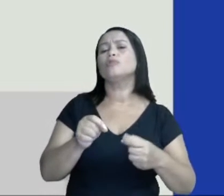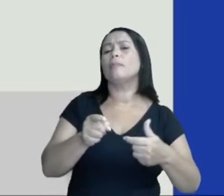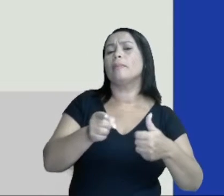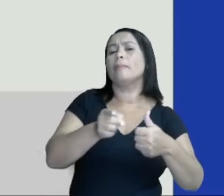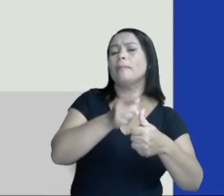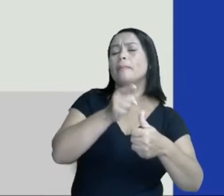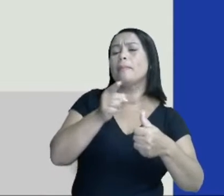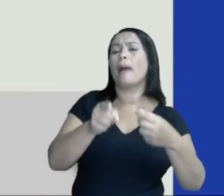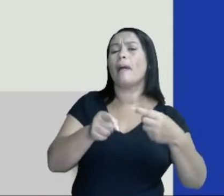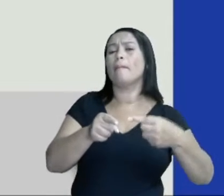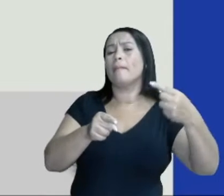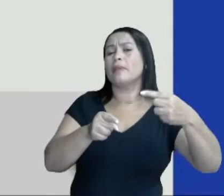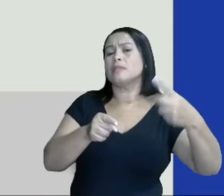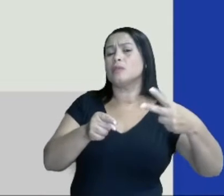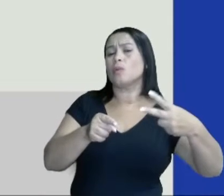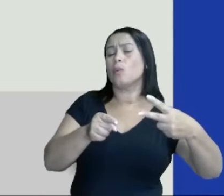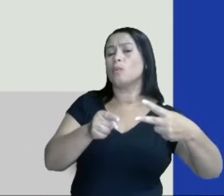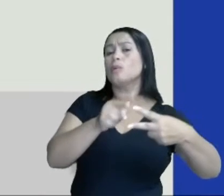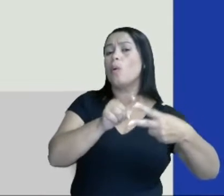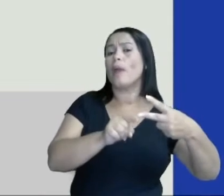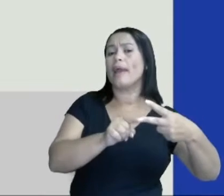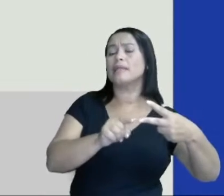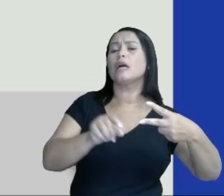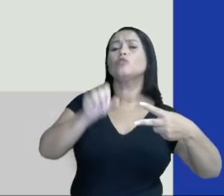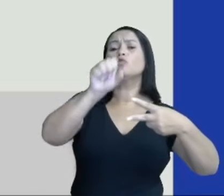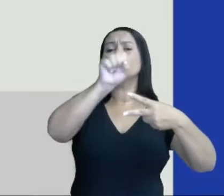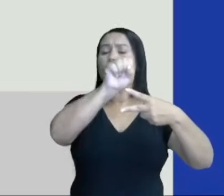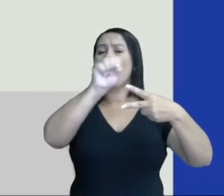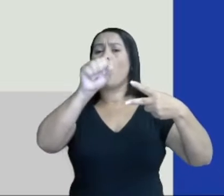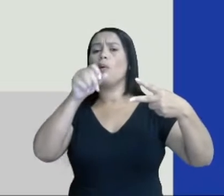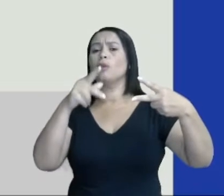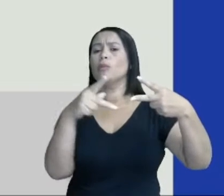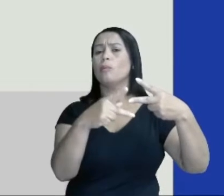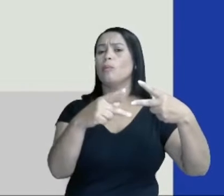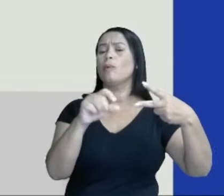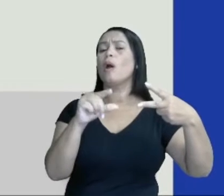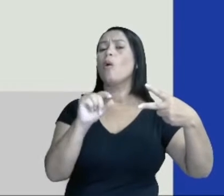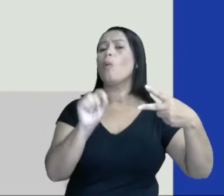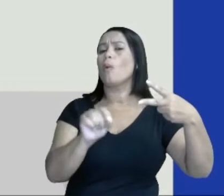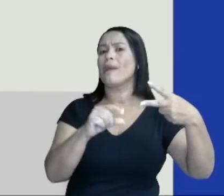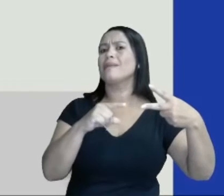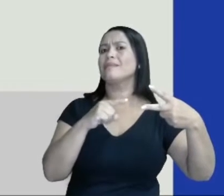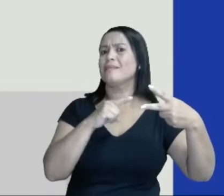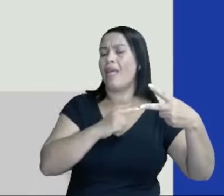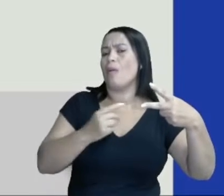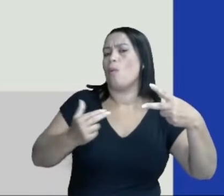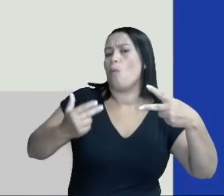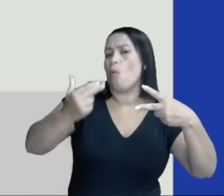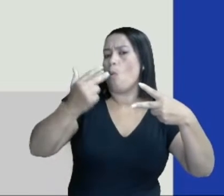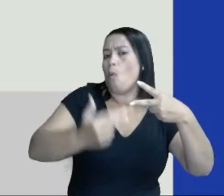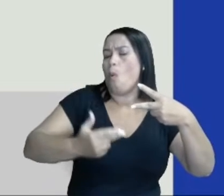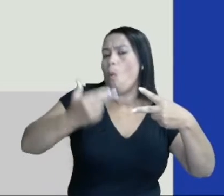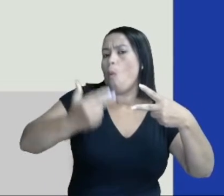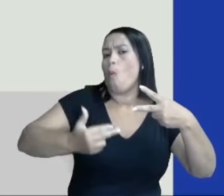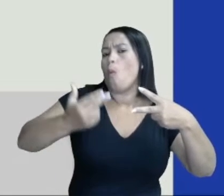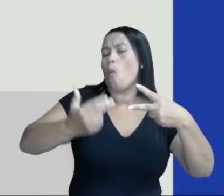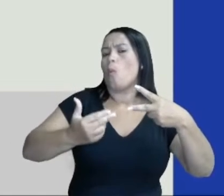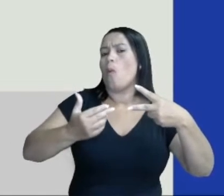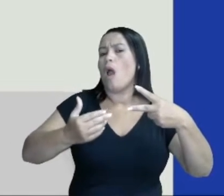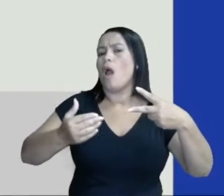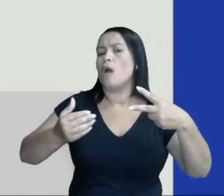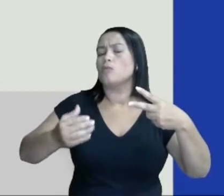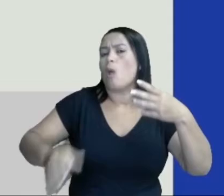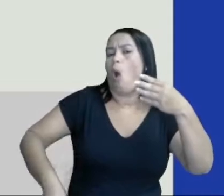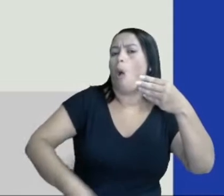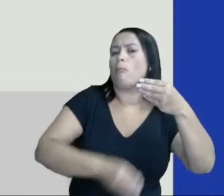segunda pessoa, tanto no singular quanto no plural, são iguais, tanto para